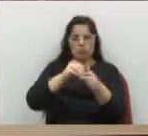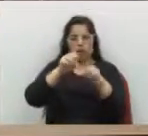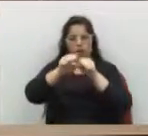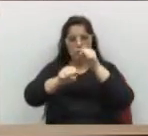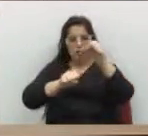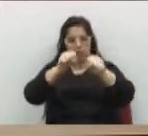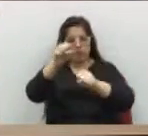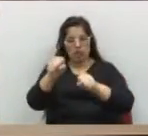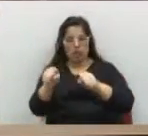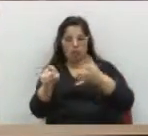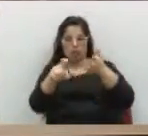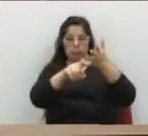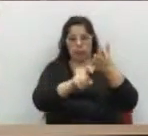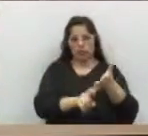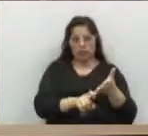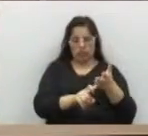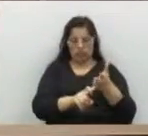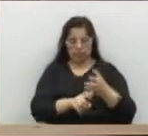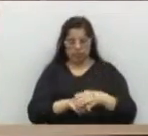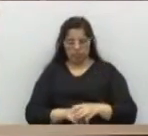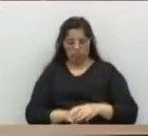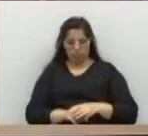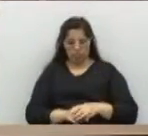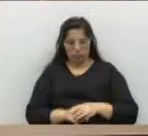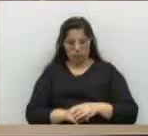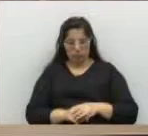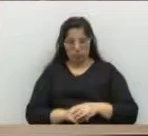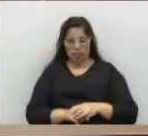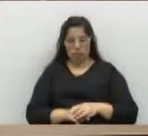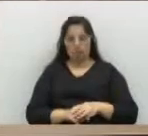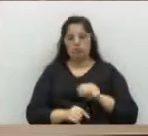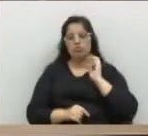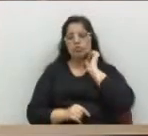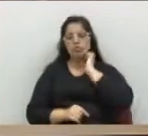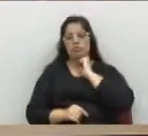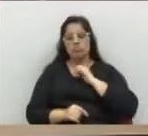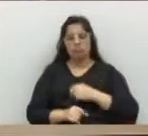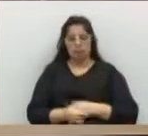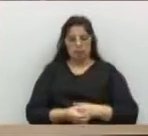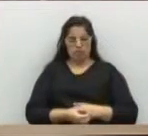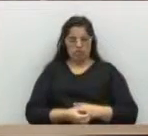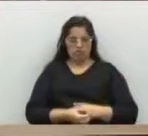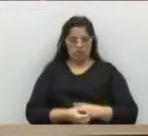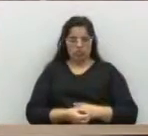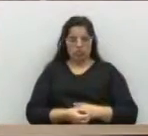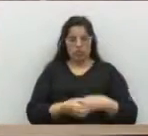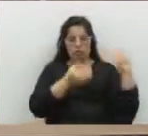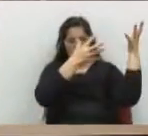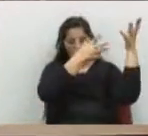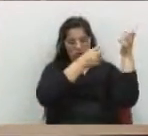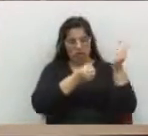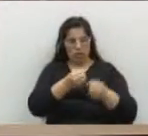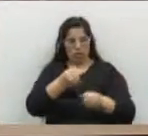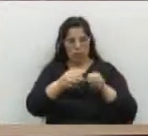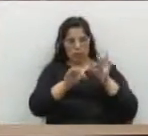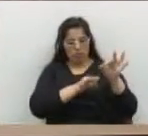Esta presidência recebe o projeto de lei número 110 e encaminha às comissões competentes. Projeto de